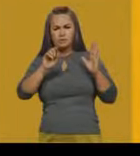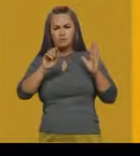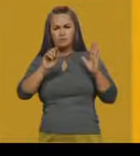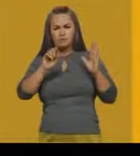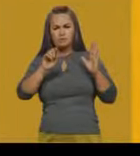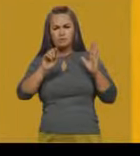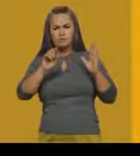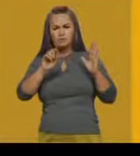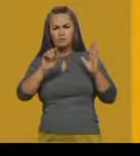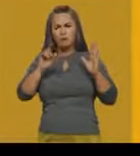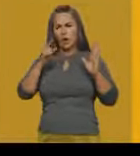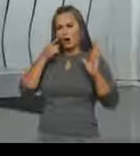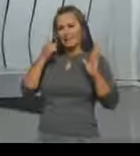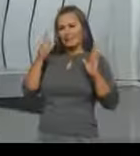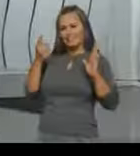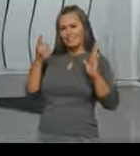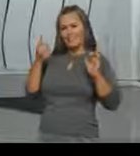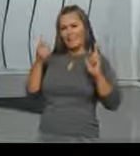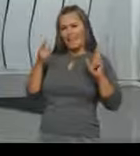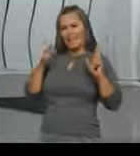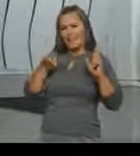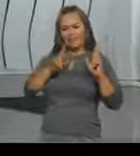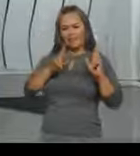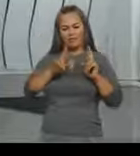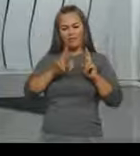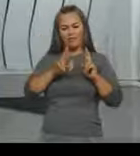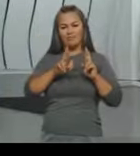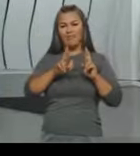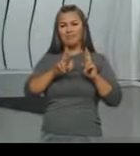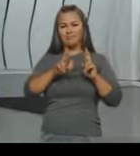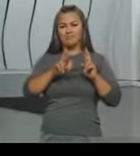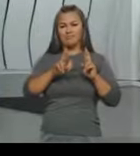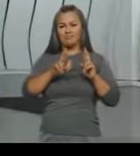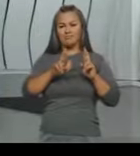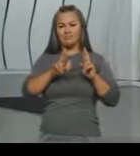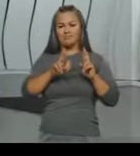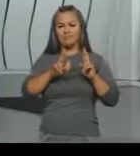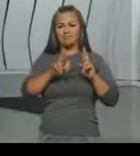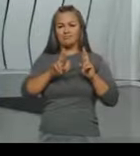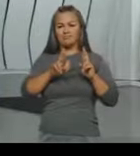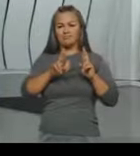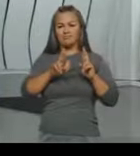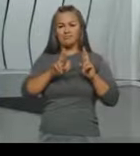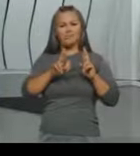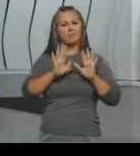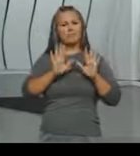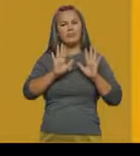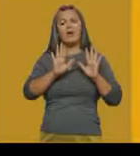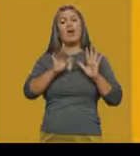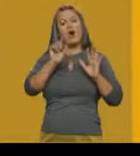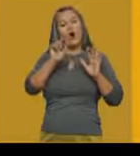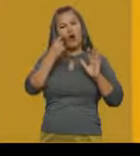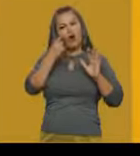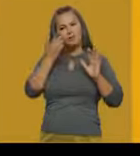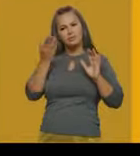caso, raio e raio, né? Eu teria o que, na verdade? Deixa eu apagar aqui. Eu teria um